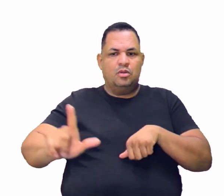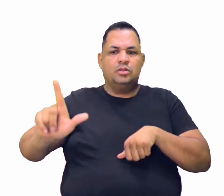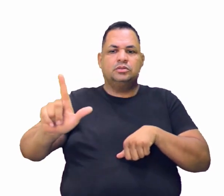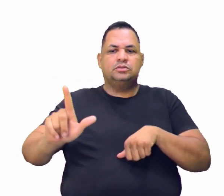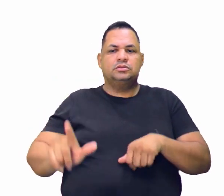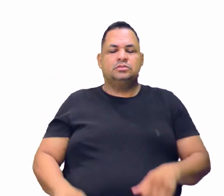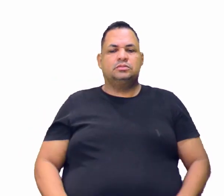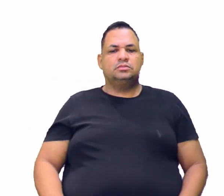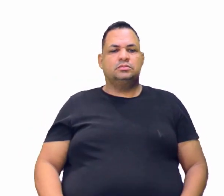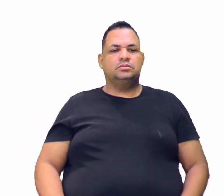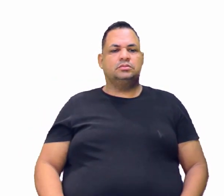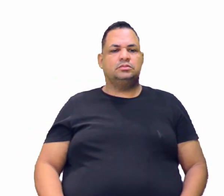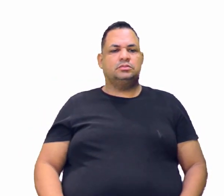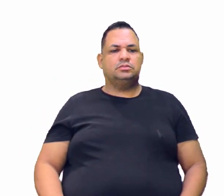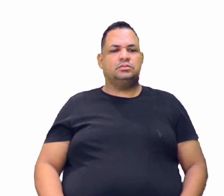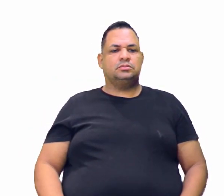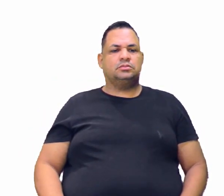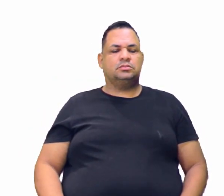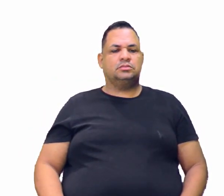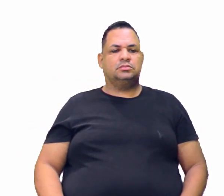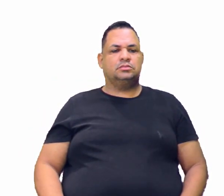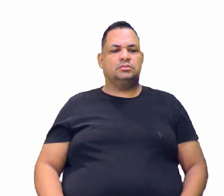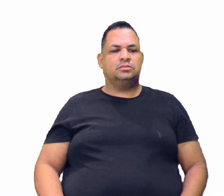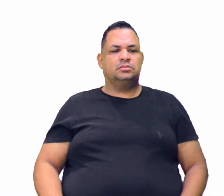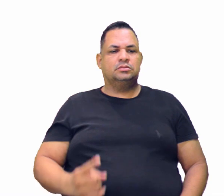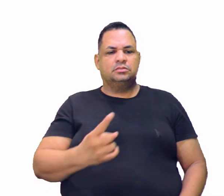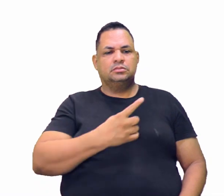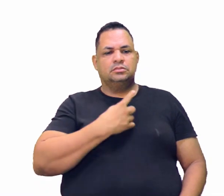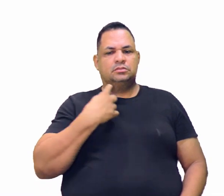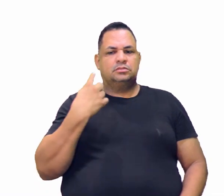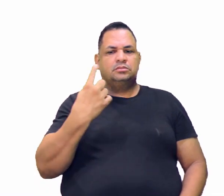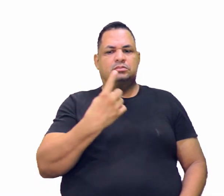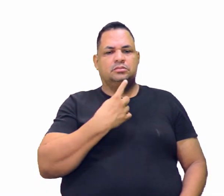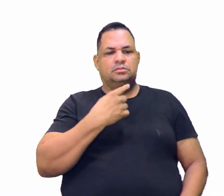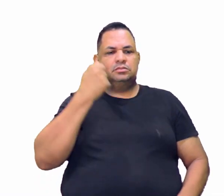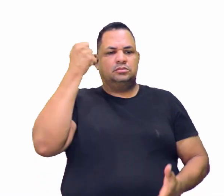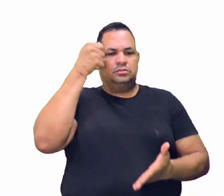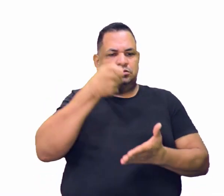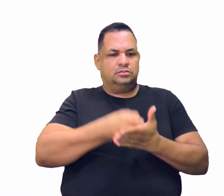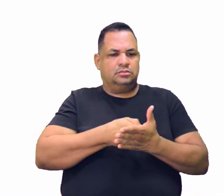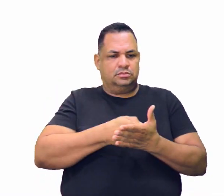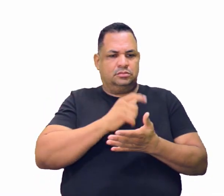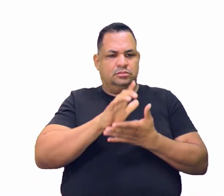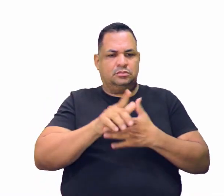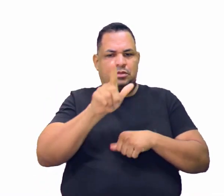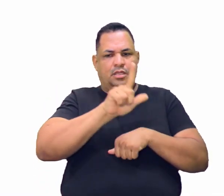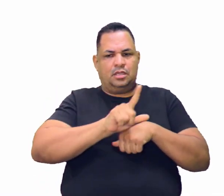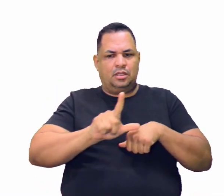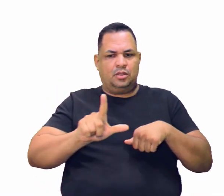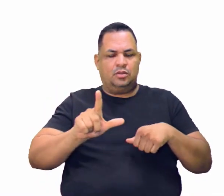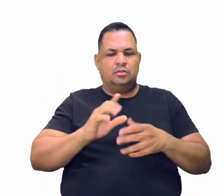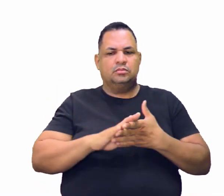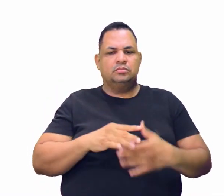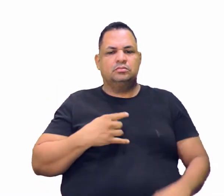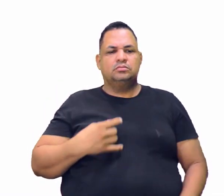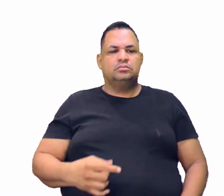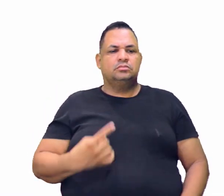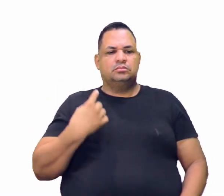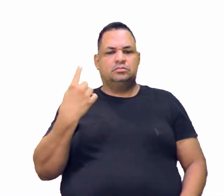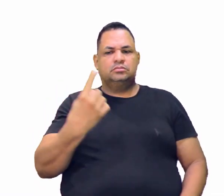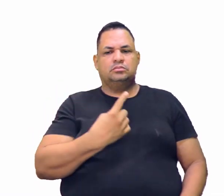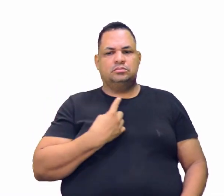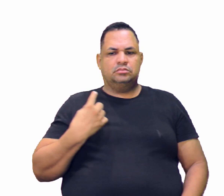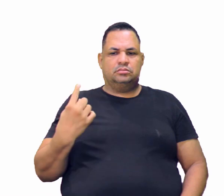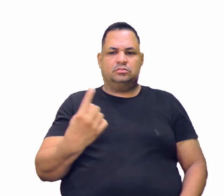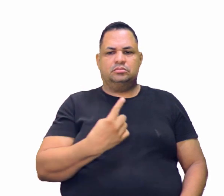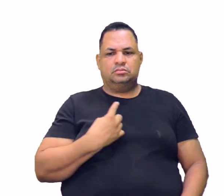só. Eu, um só. Nós estamos quites. Quites é mais de um. Aqui a flexão